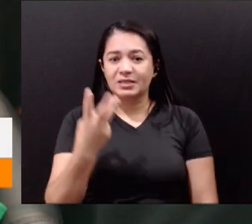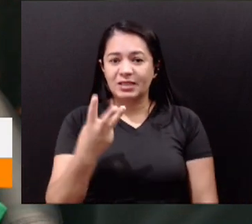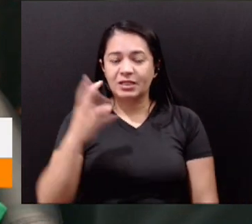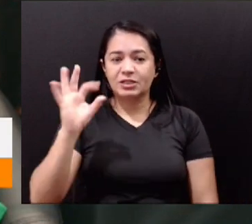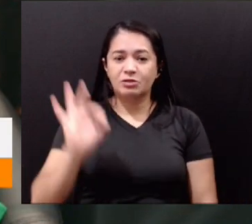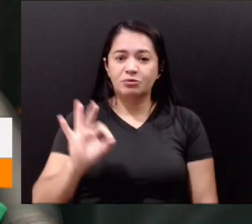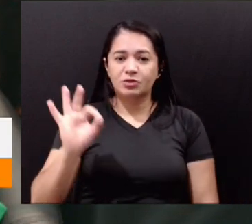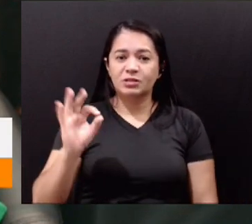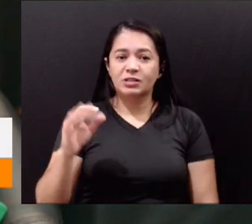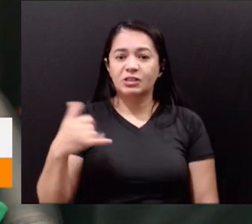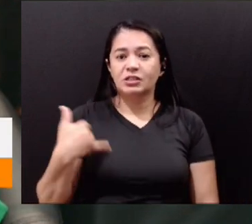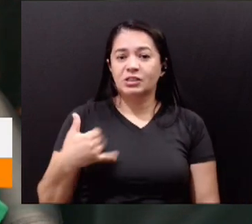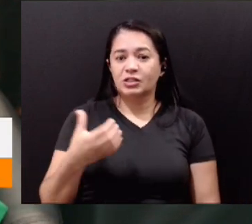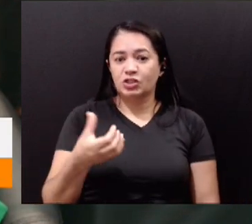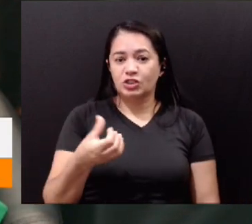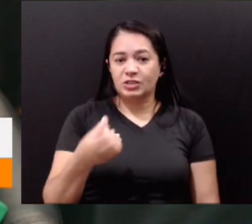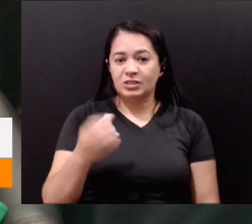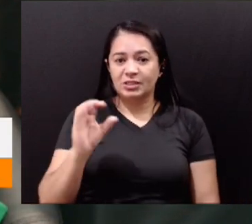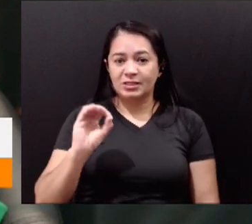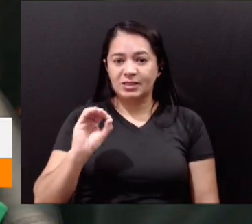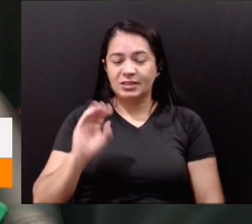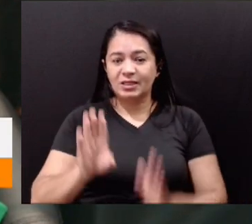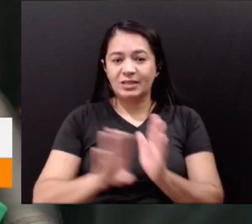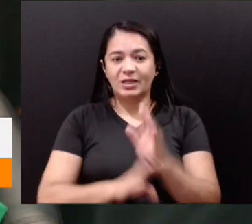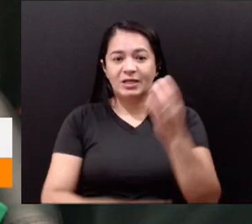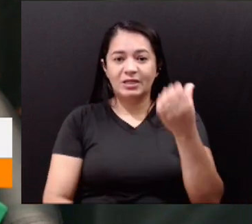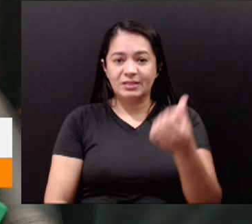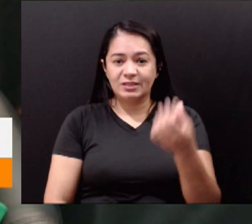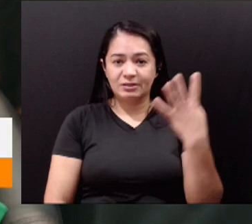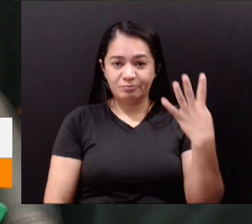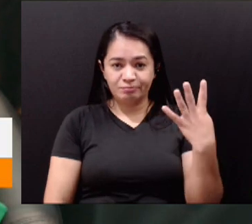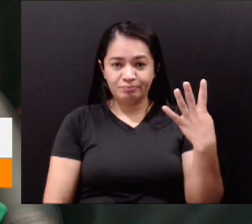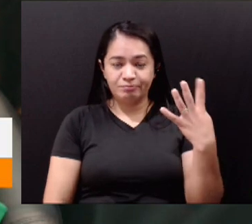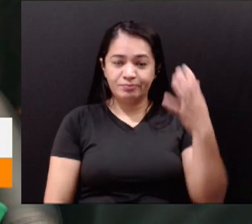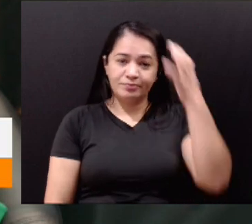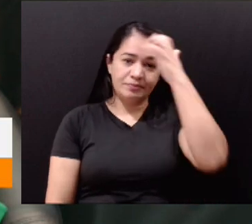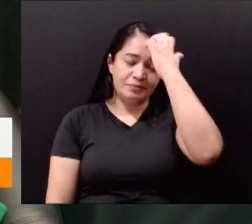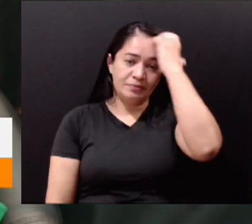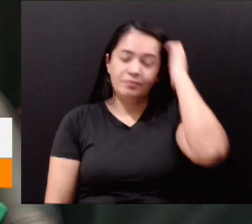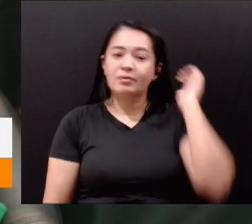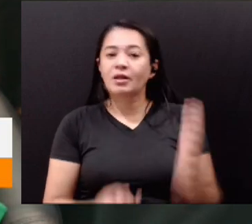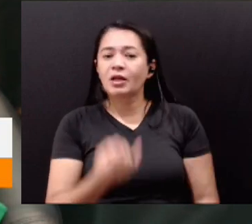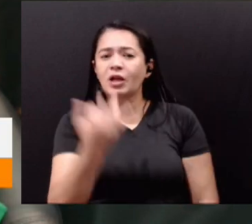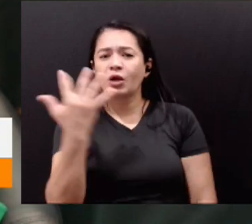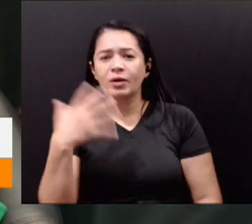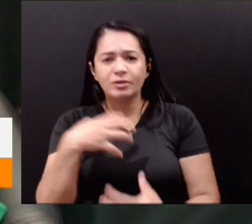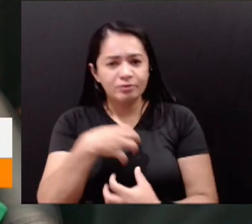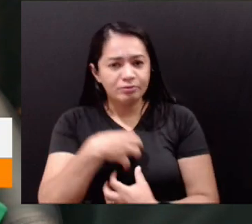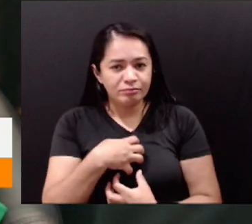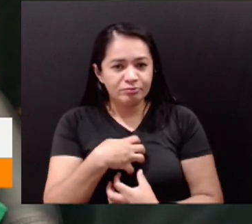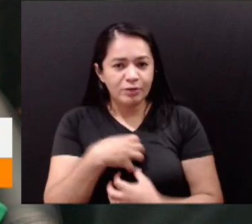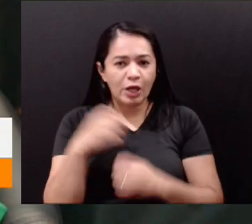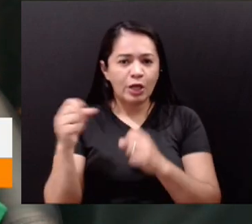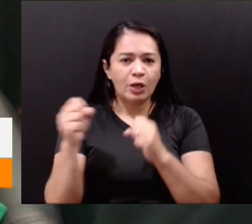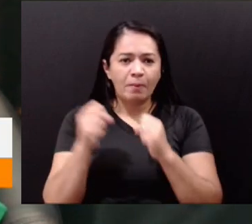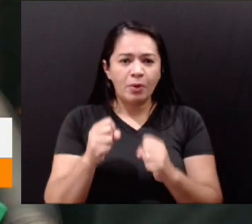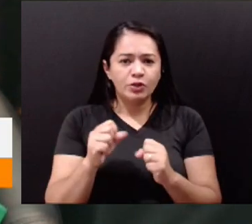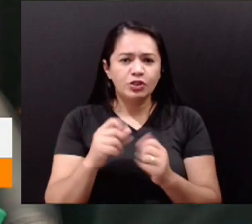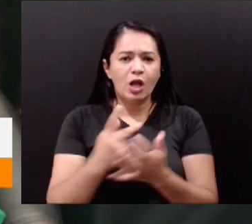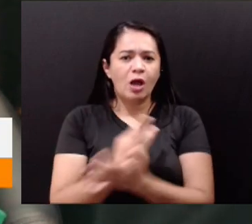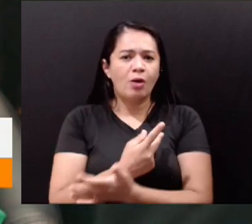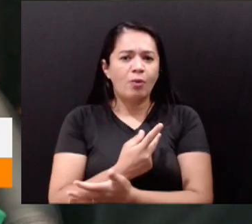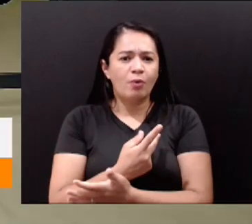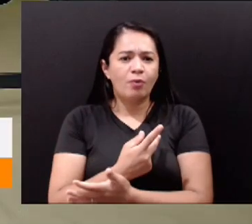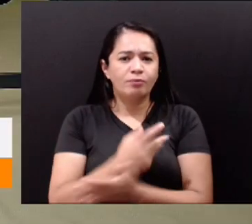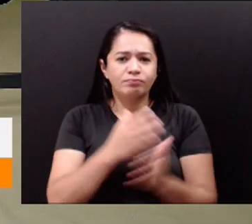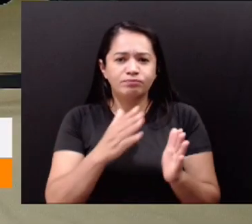64 anos de idade. Vamos lá. Quais são os sintomas que podem surgir durante o processo de adaptação dessa